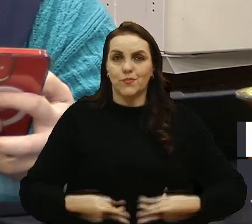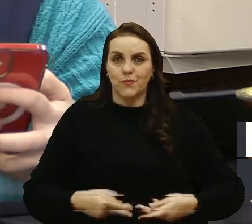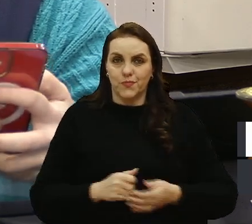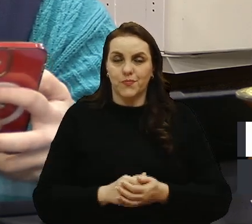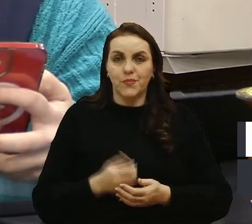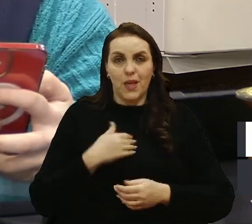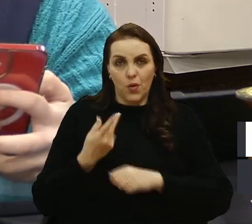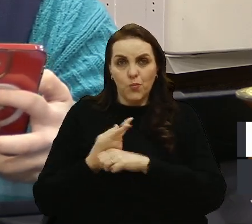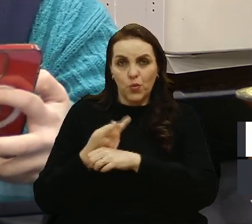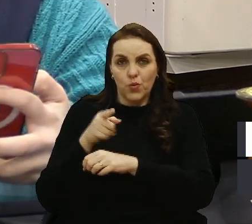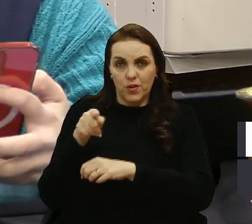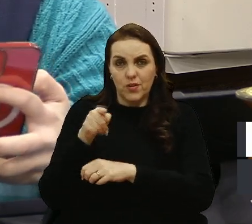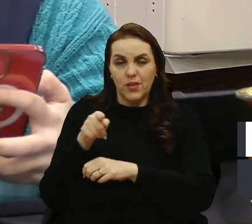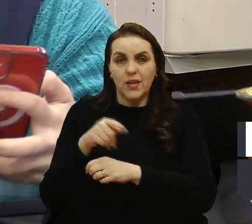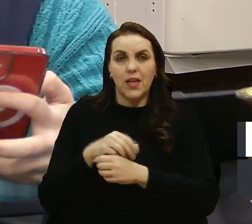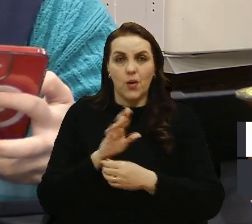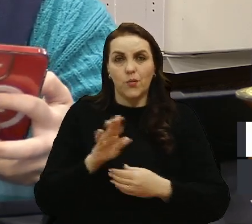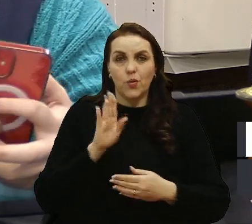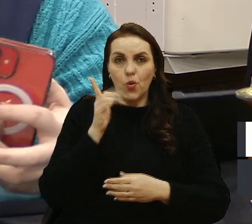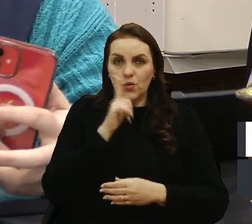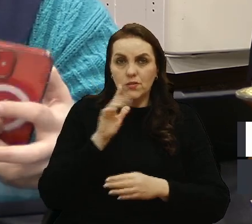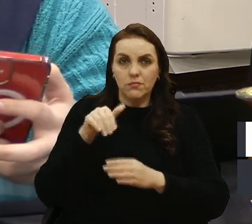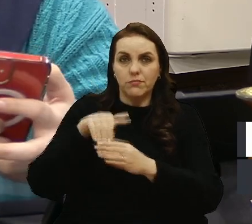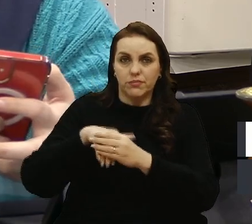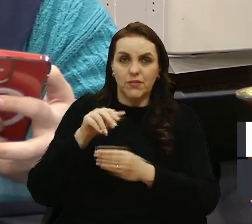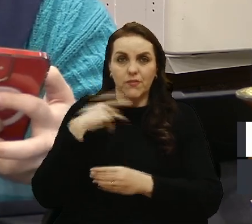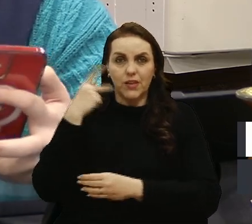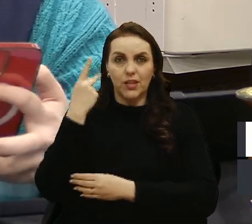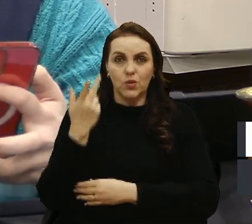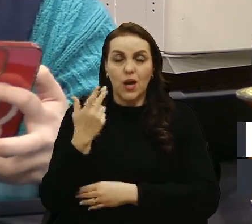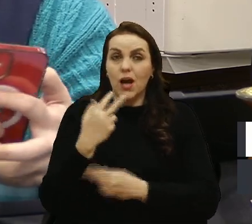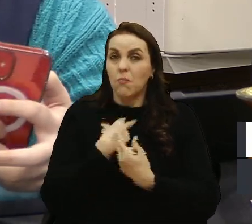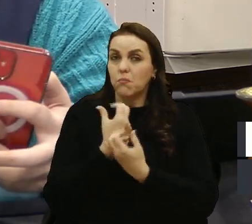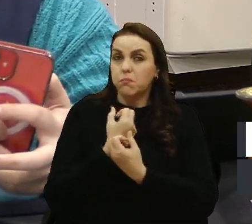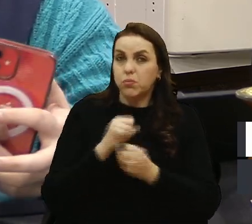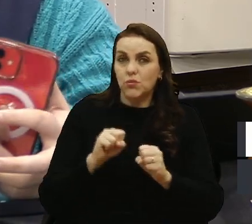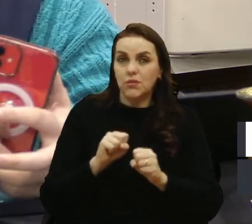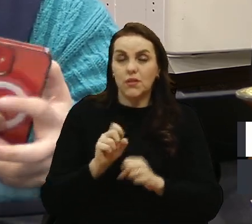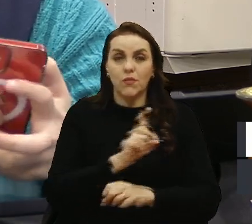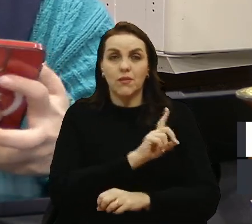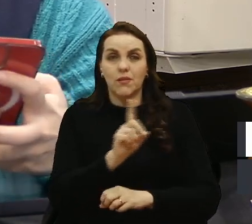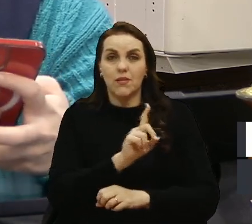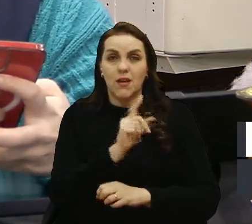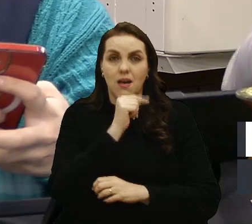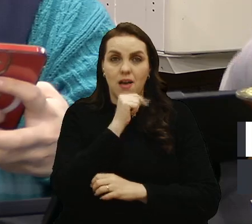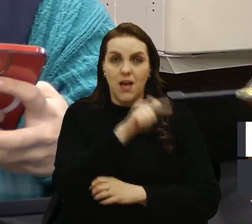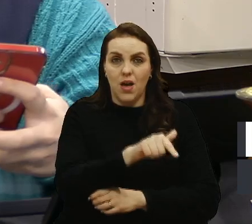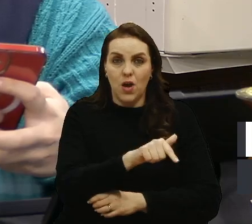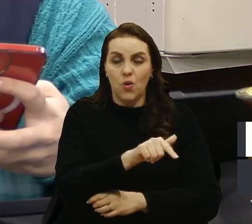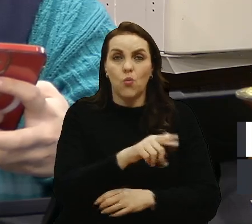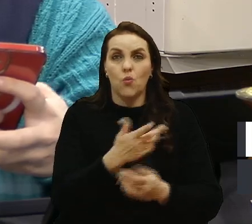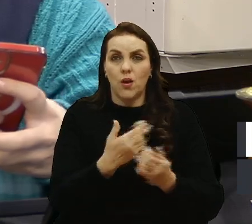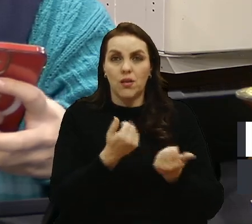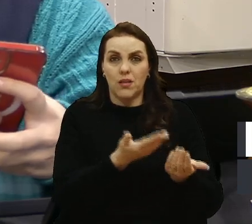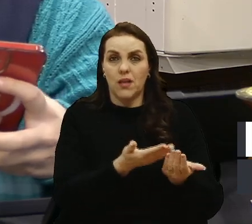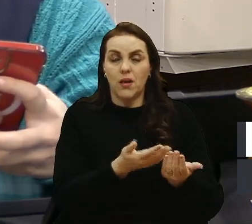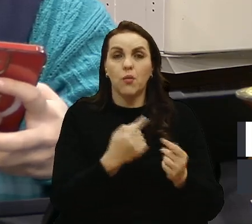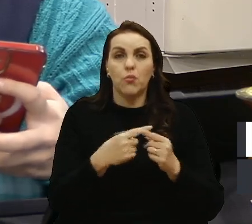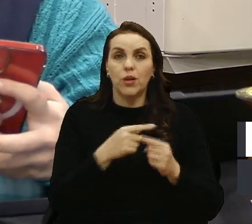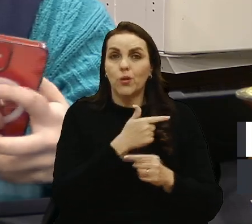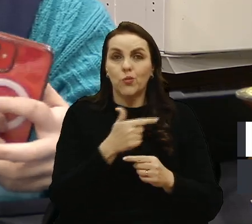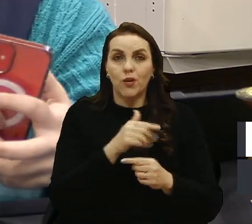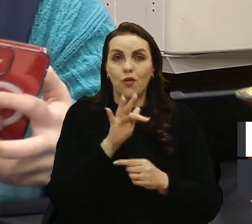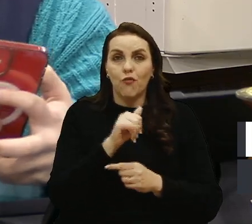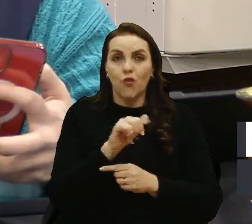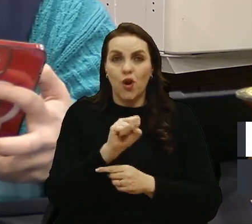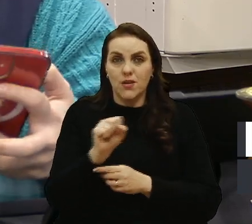vereador e descobri que era impossível ligar água, por exemplo, em Fazenda Souza, sem fossa séptica e sumidouro, eu quase passei mal. E era uma